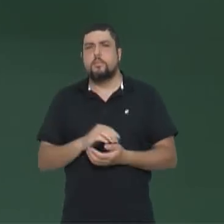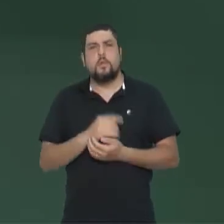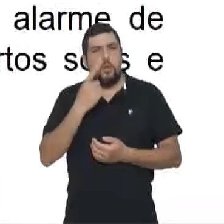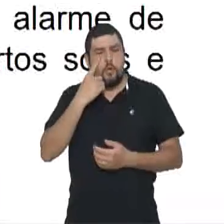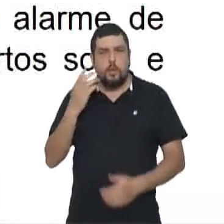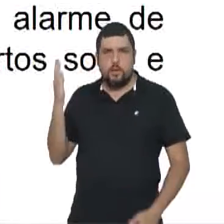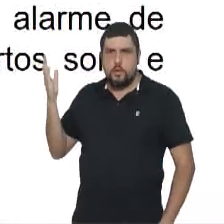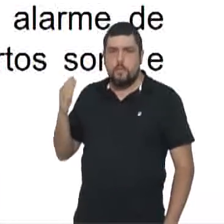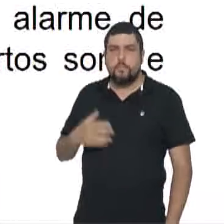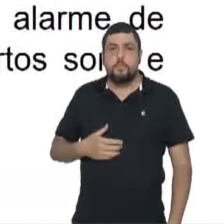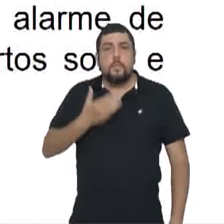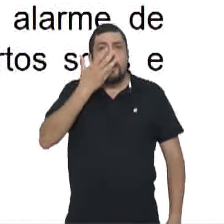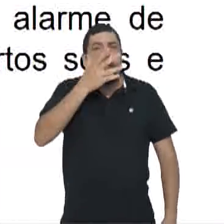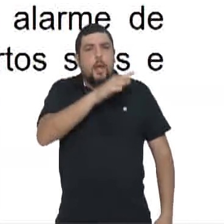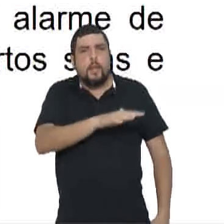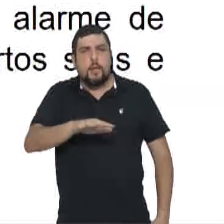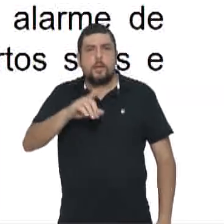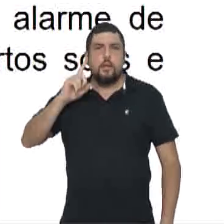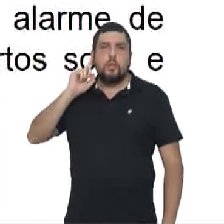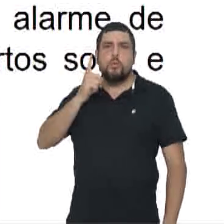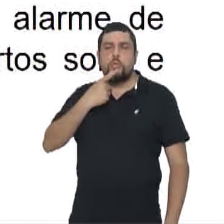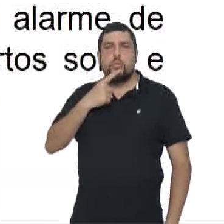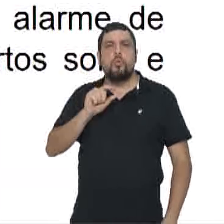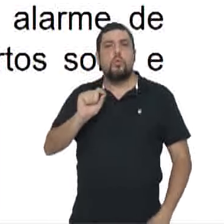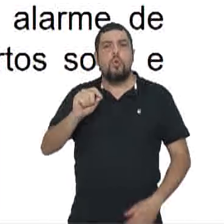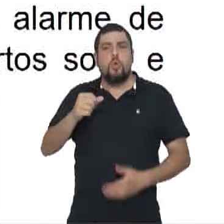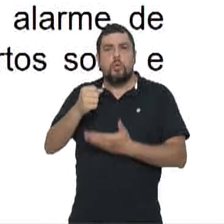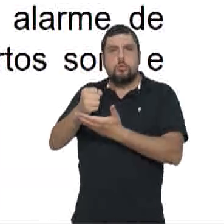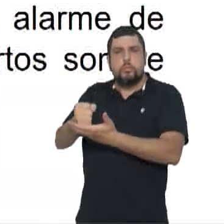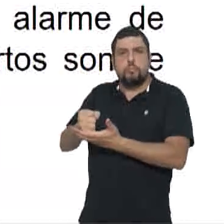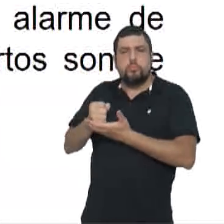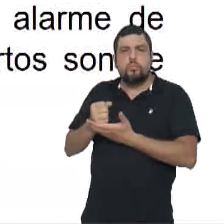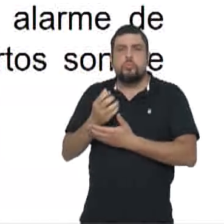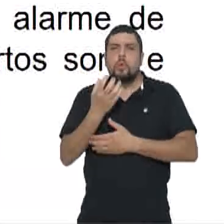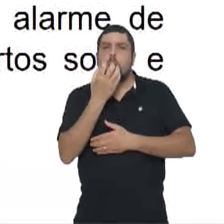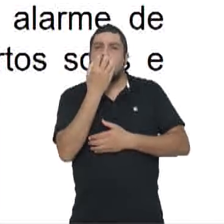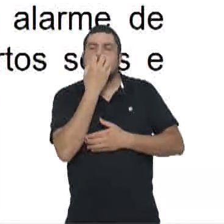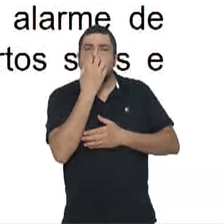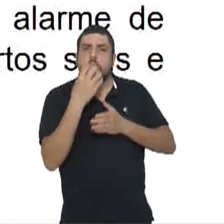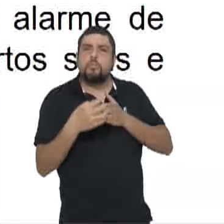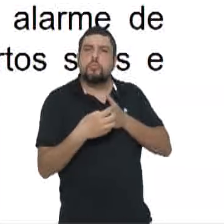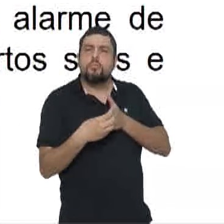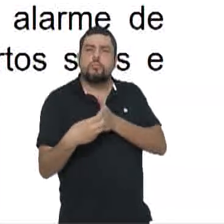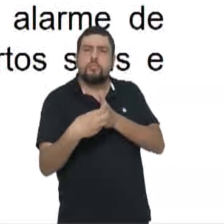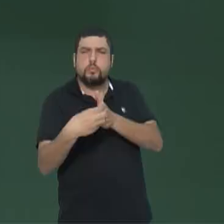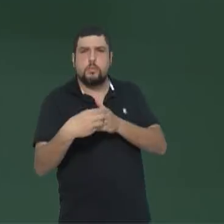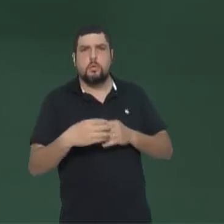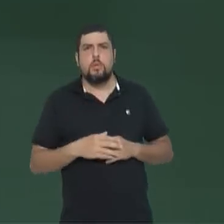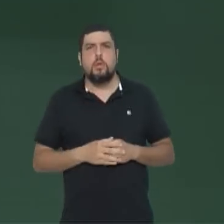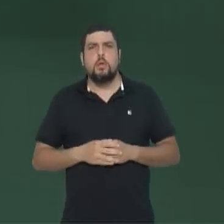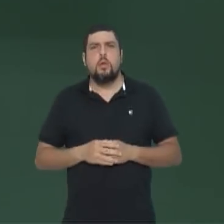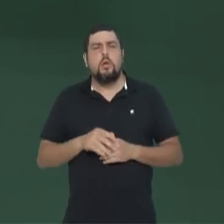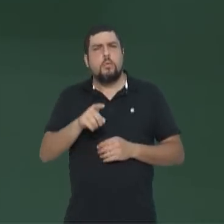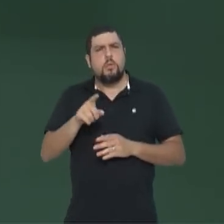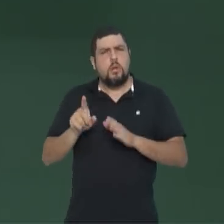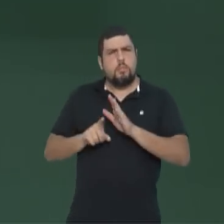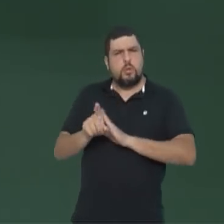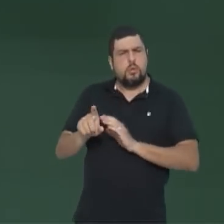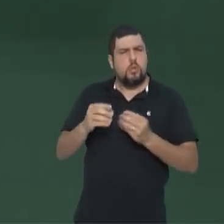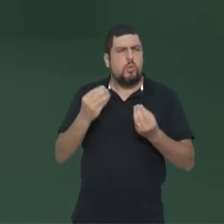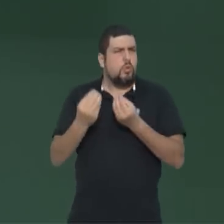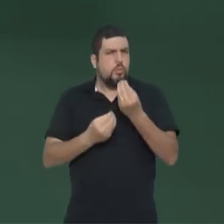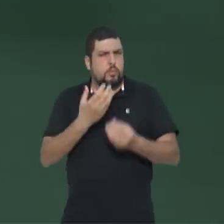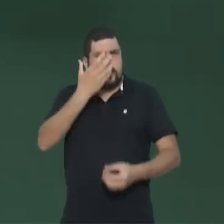só, crianças surdas recebem ajuda de cães-guia na Grã-Bretanha. Vocês podem me perguntar, professora, não seria